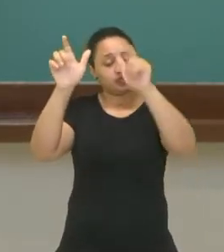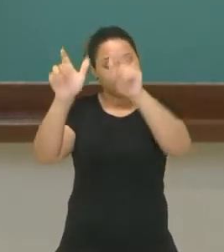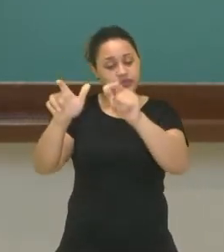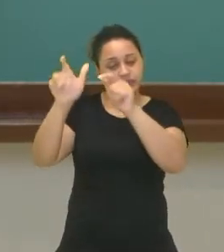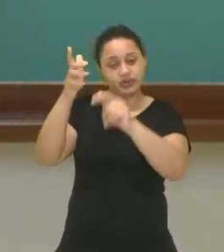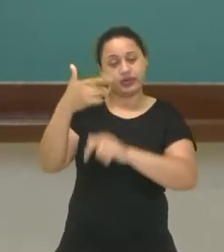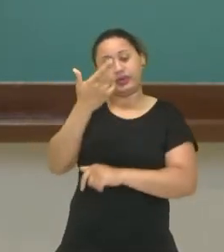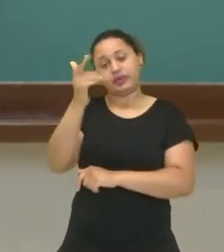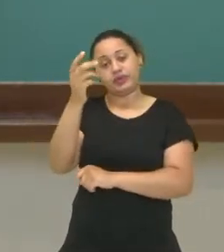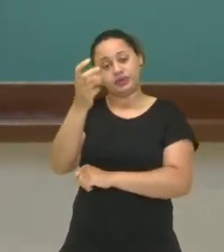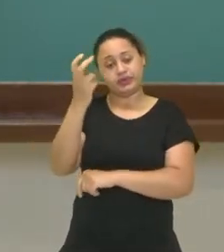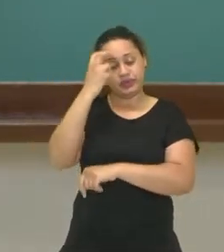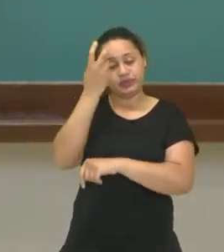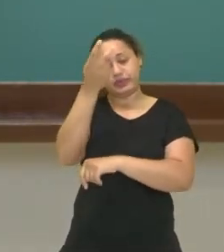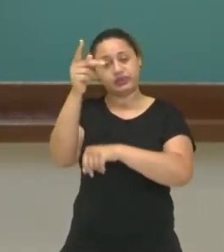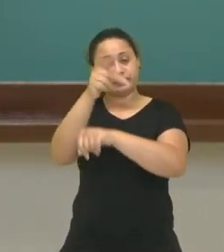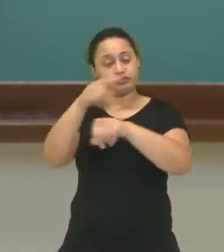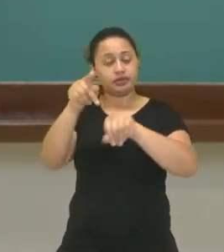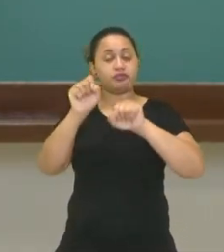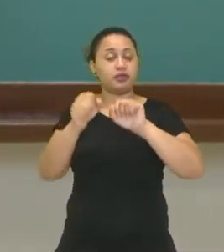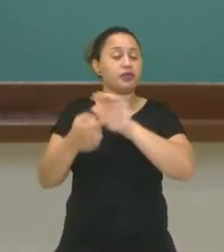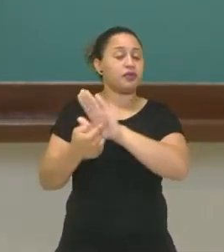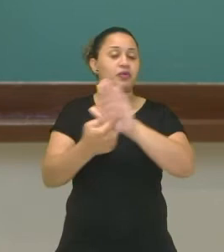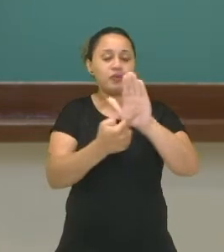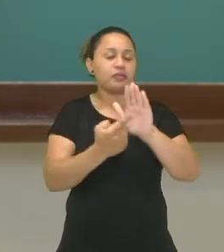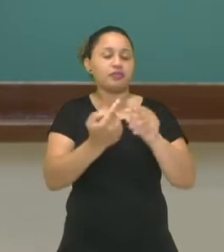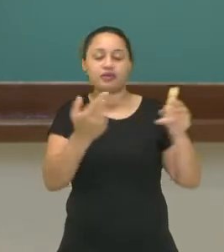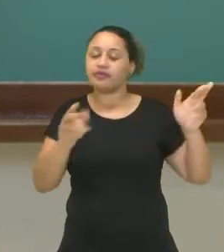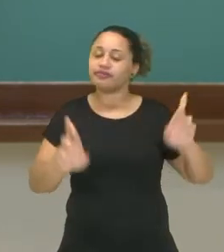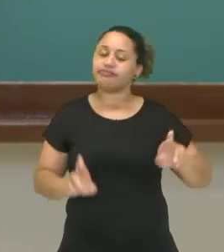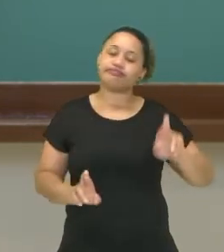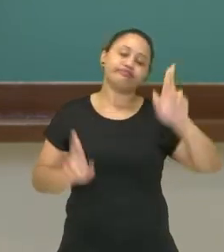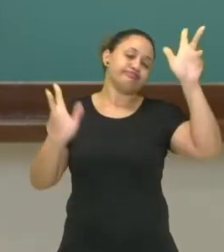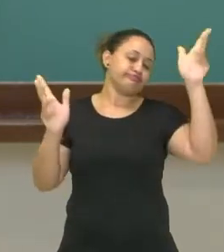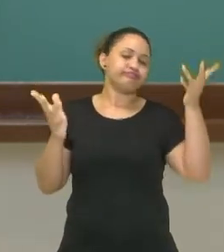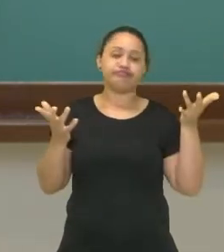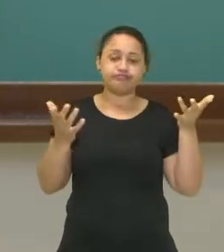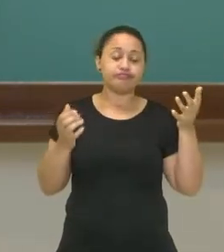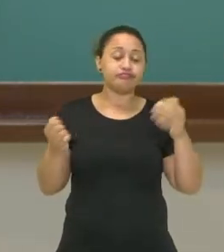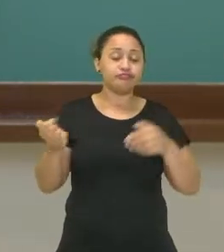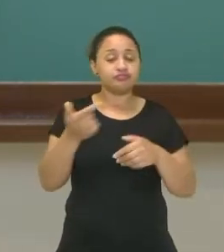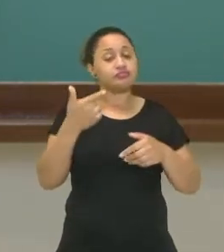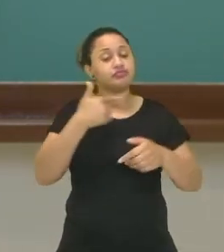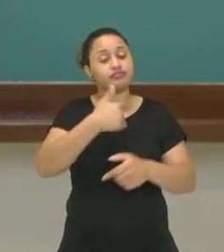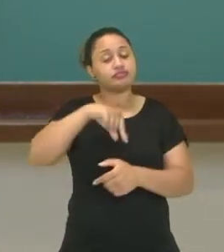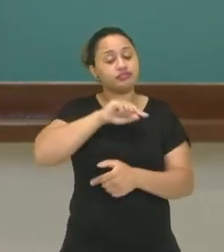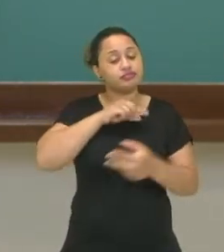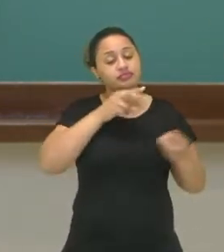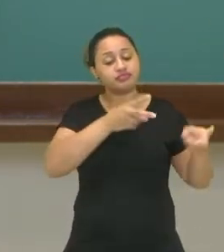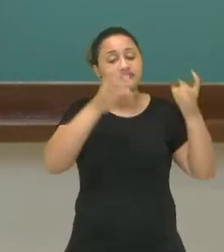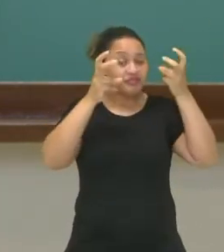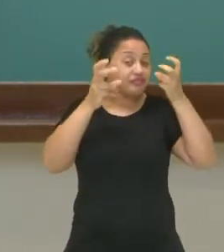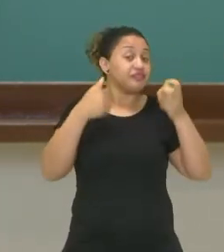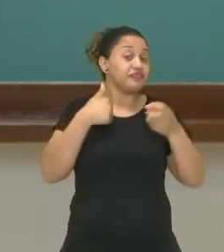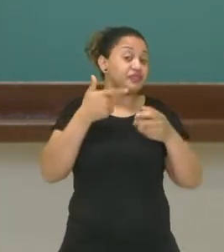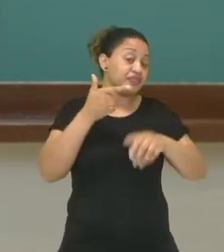em outro país, pode expressar algo totalmente distinto, diferente do que nós